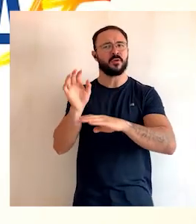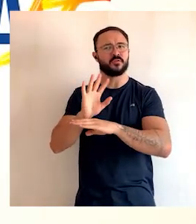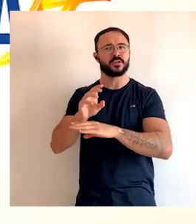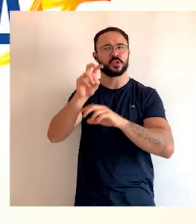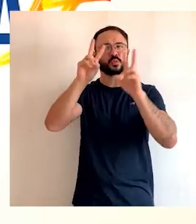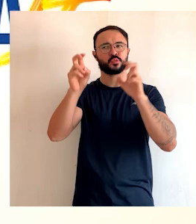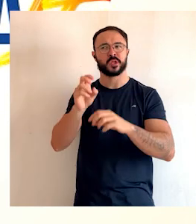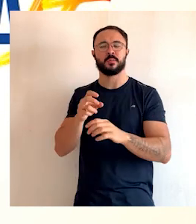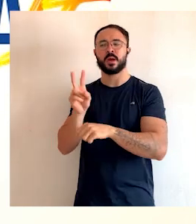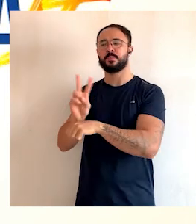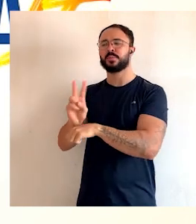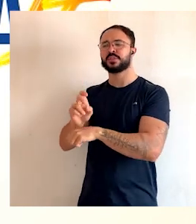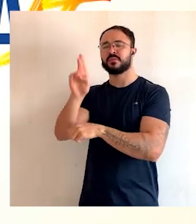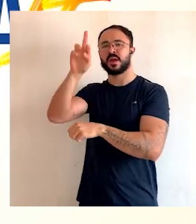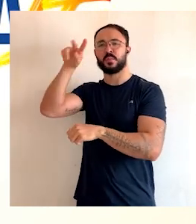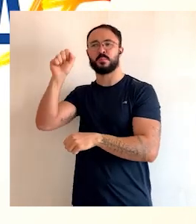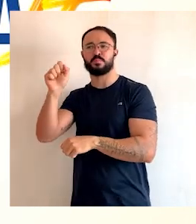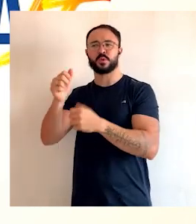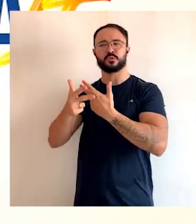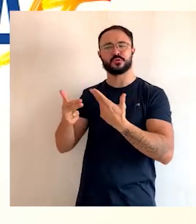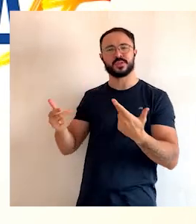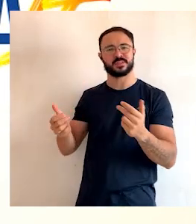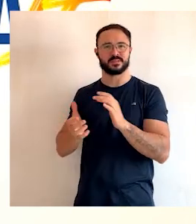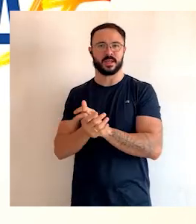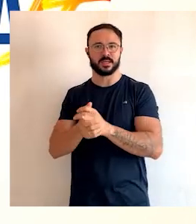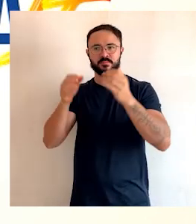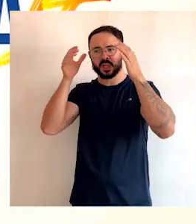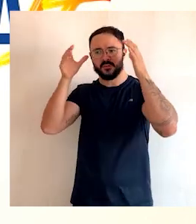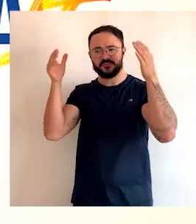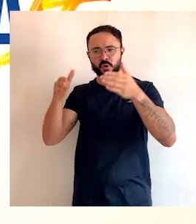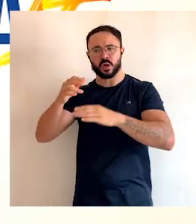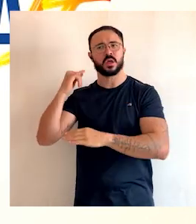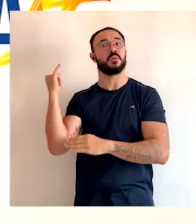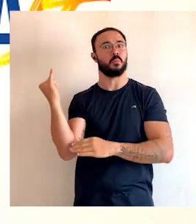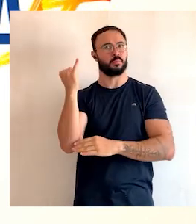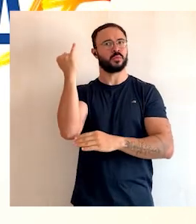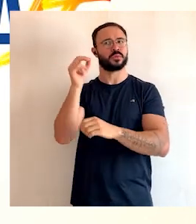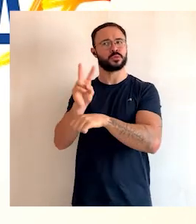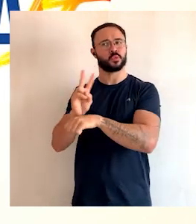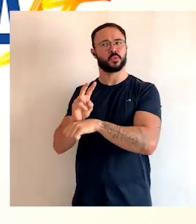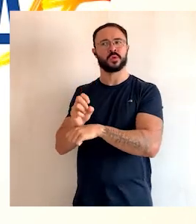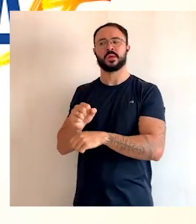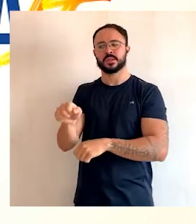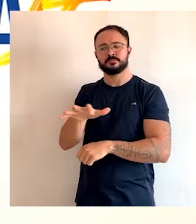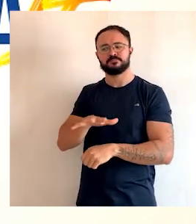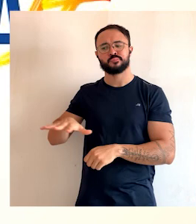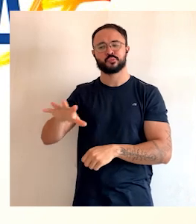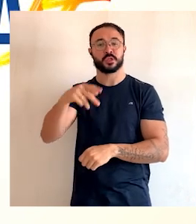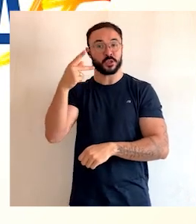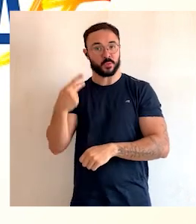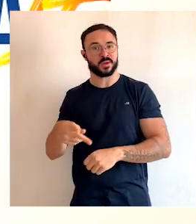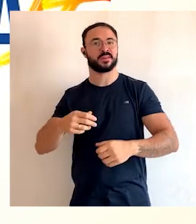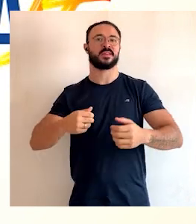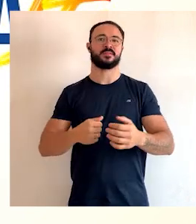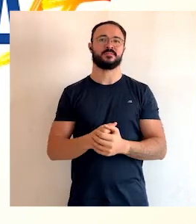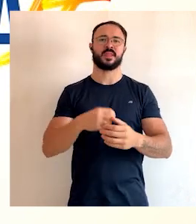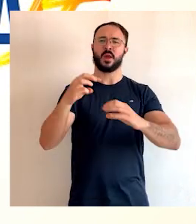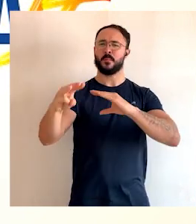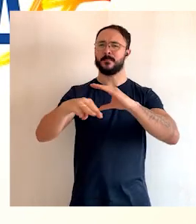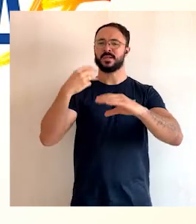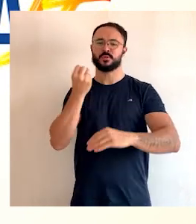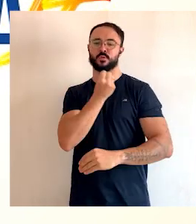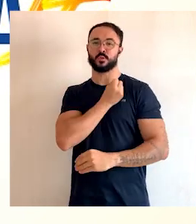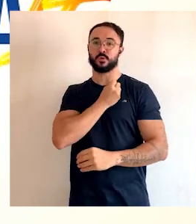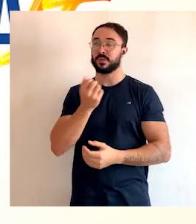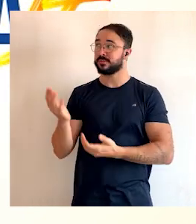tema Preservação da Biodiversidade. Destaque a importância da proteção da fauna e flora da nossa região. Mande para a gente